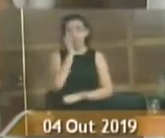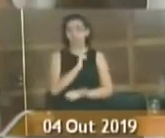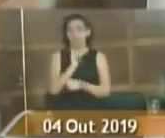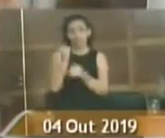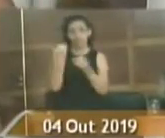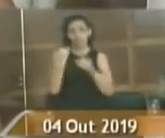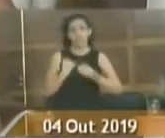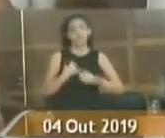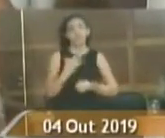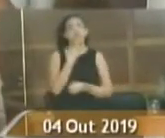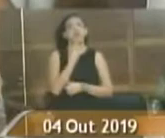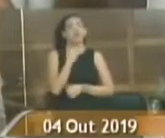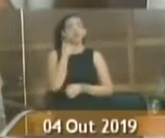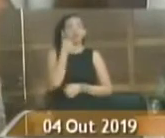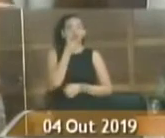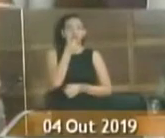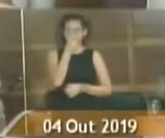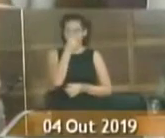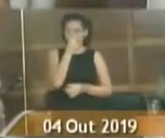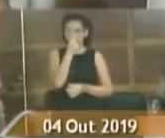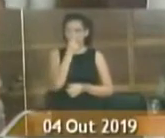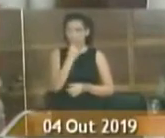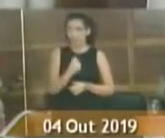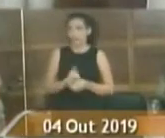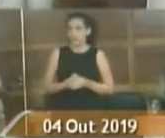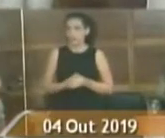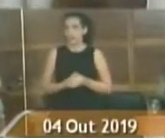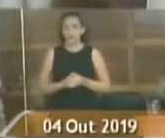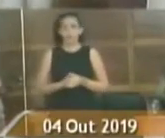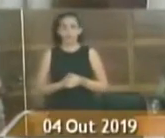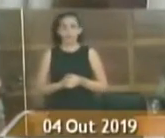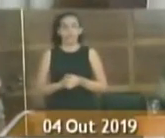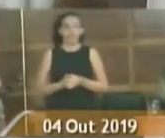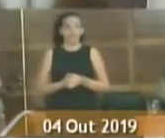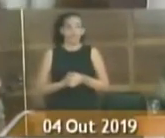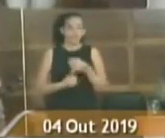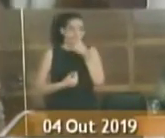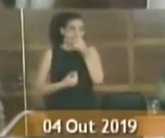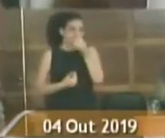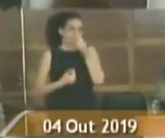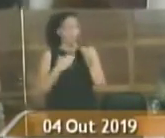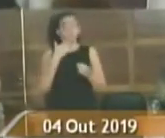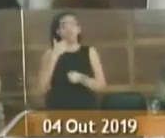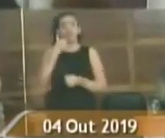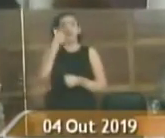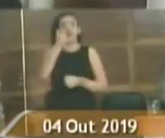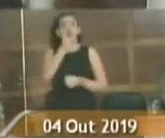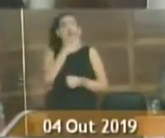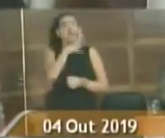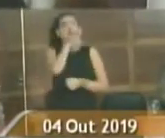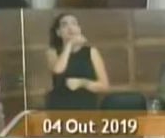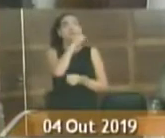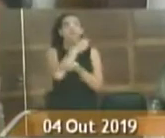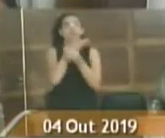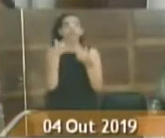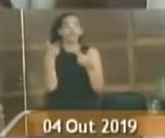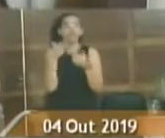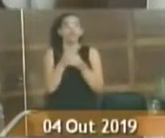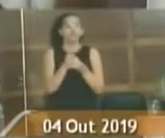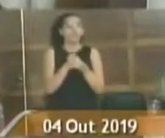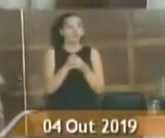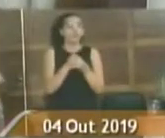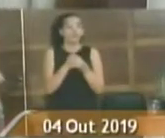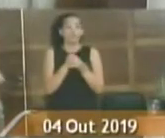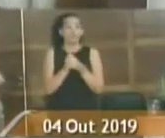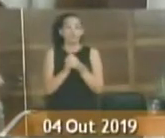como deve ser feita a denúncia de maus-tratos, melhor para a gente. Tá bom? E melhor, principalmente, para os animais aqui do município. Então, atualmente, a